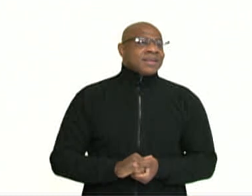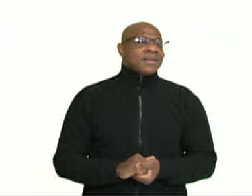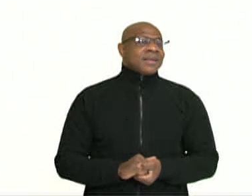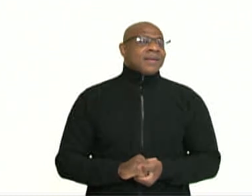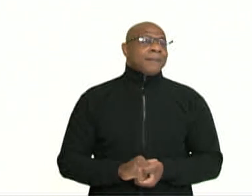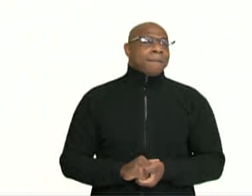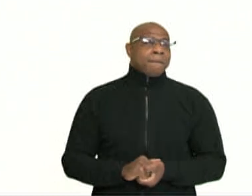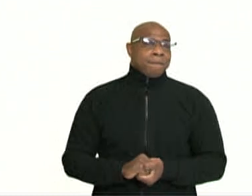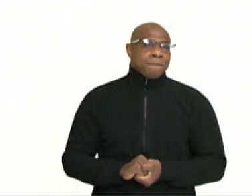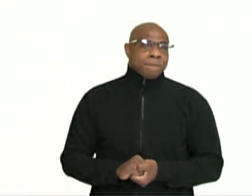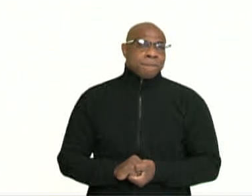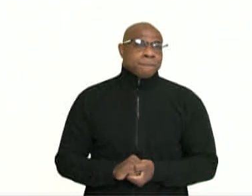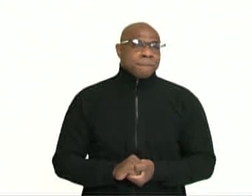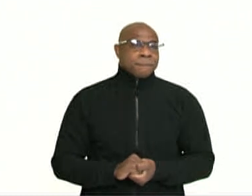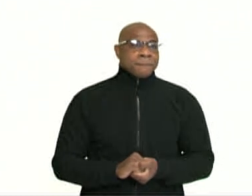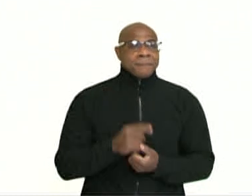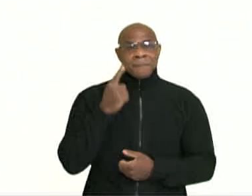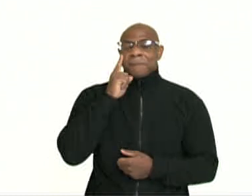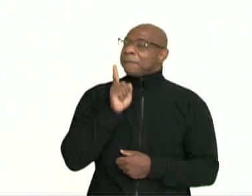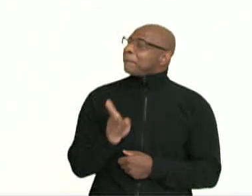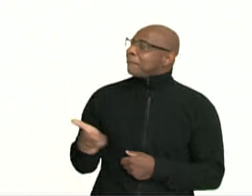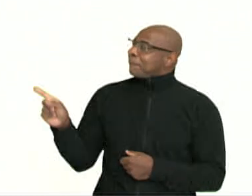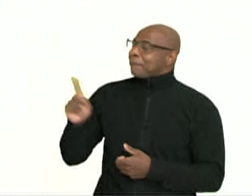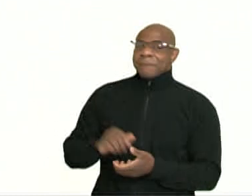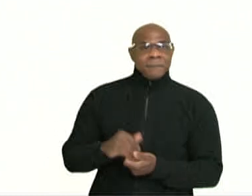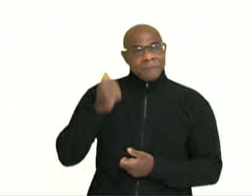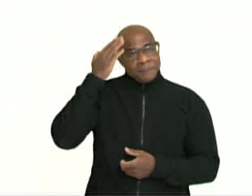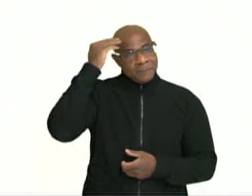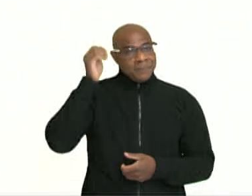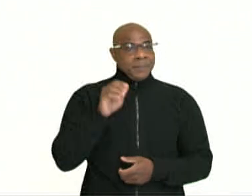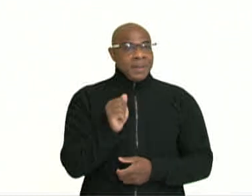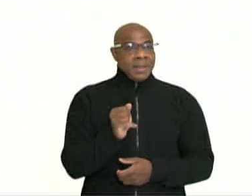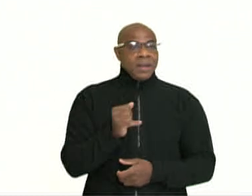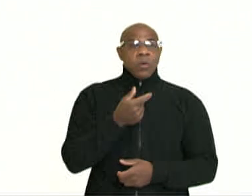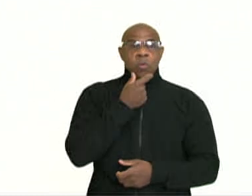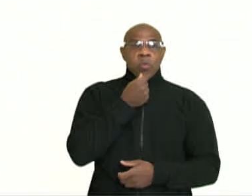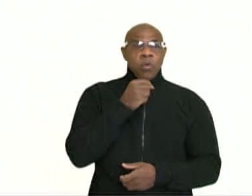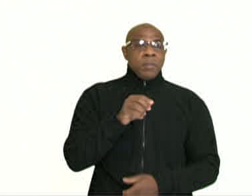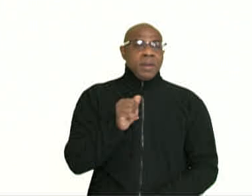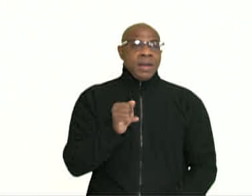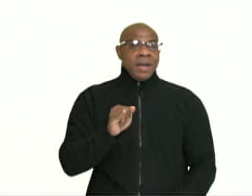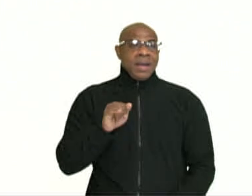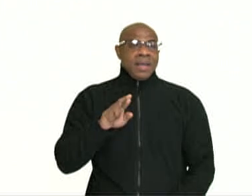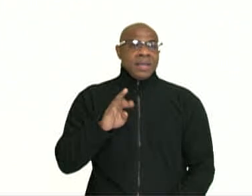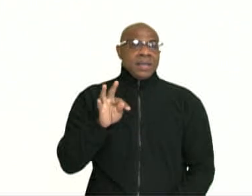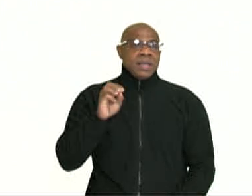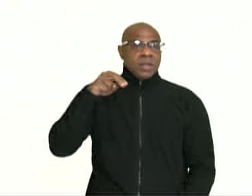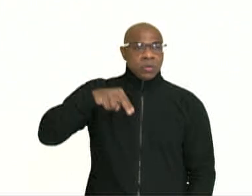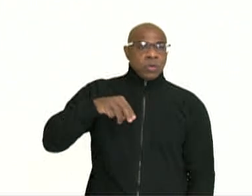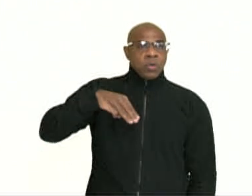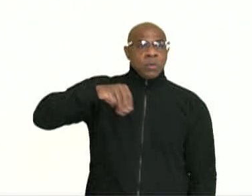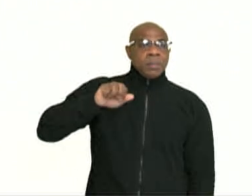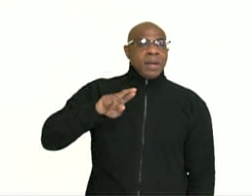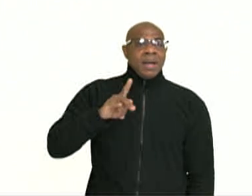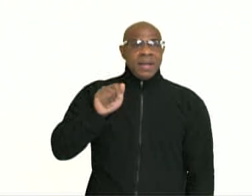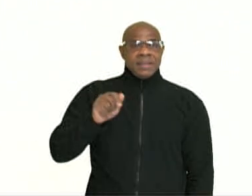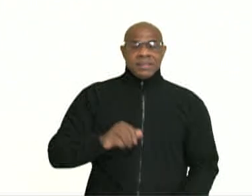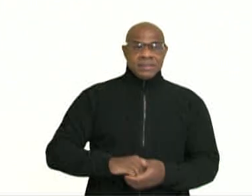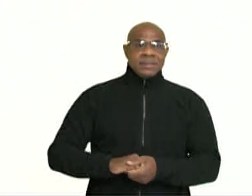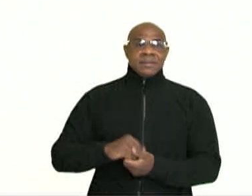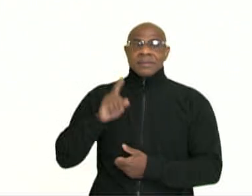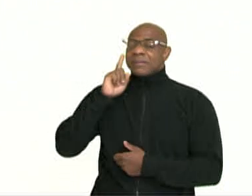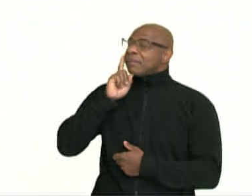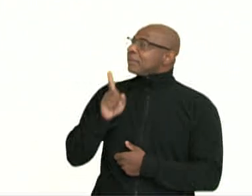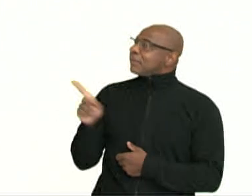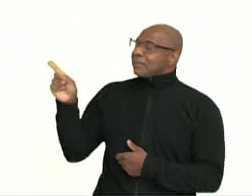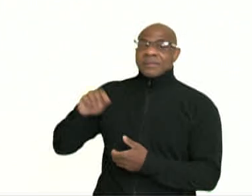olha só, né, a xilogravura do artista Ayrton Marinho. É um artista plástico, né, estilogravurista vitoriense.